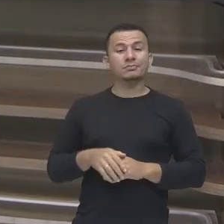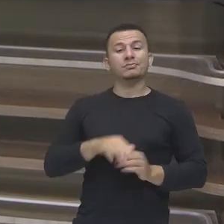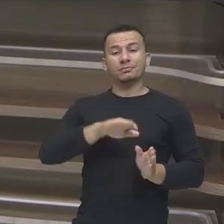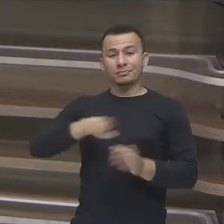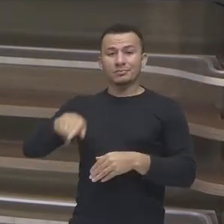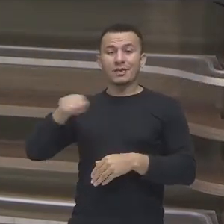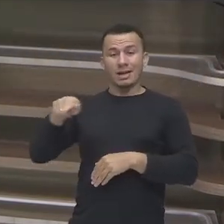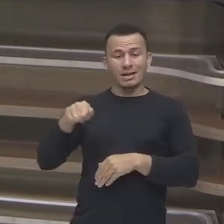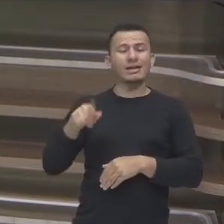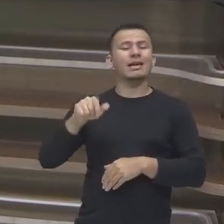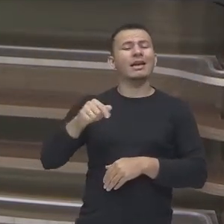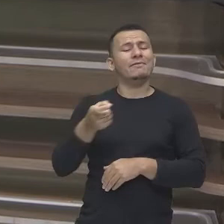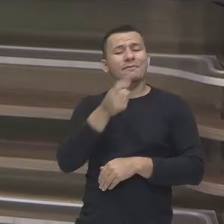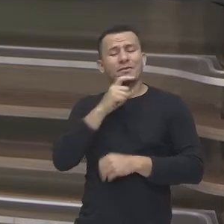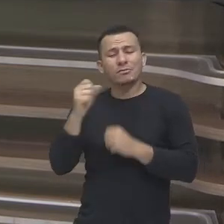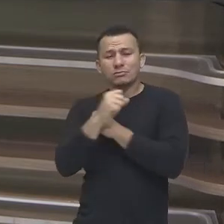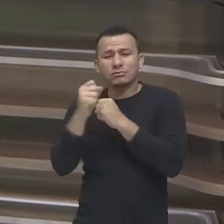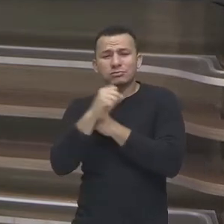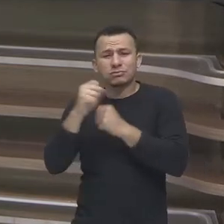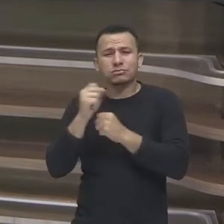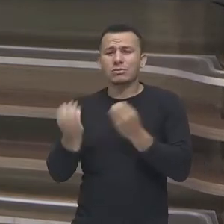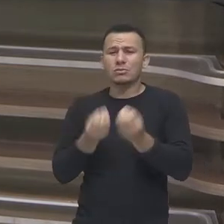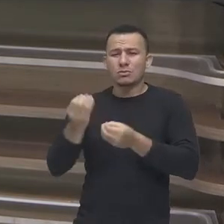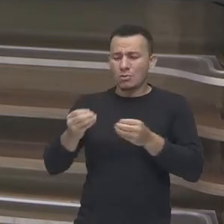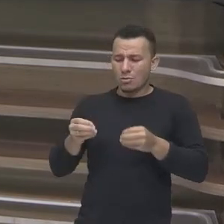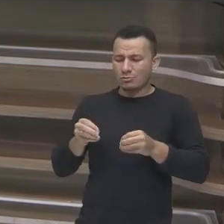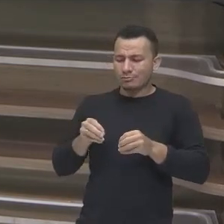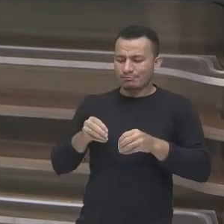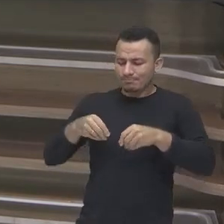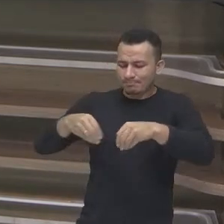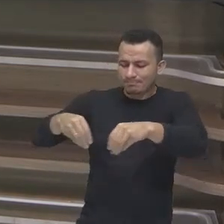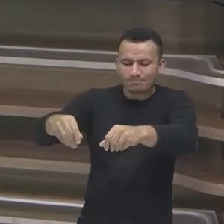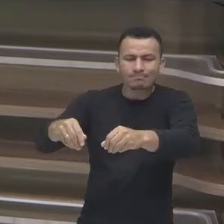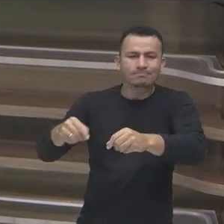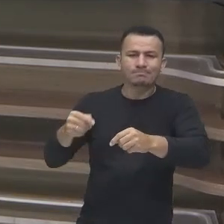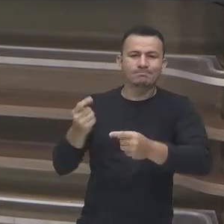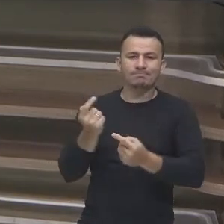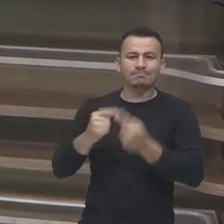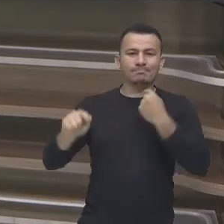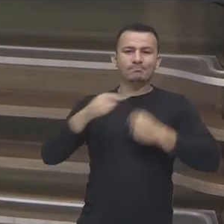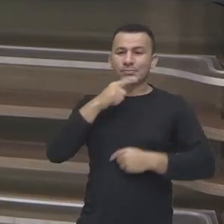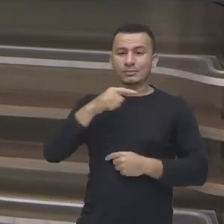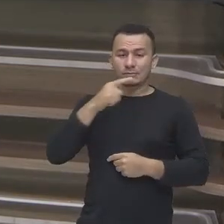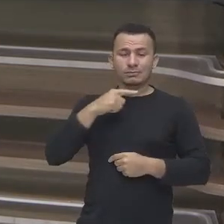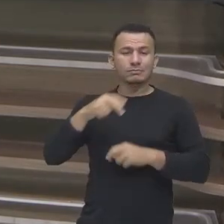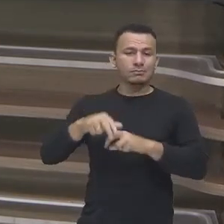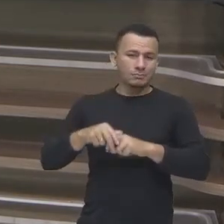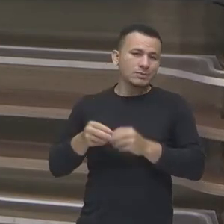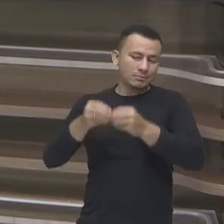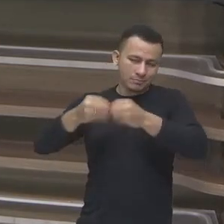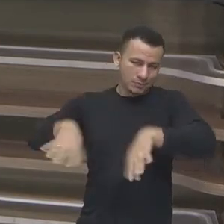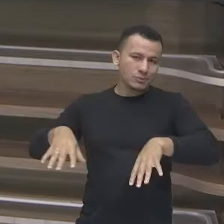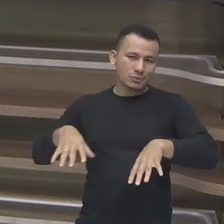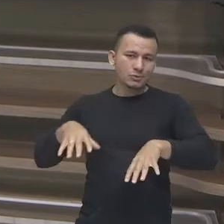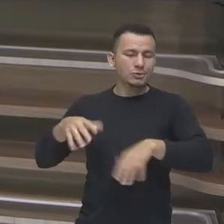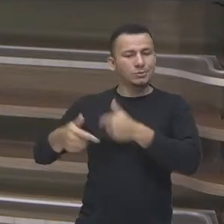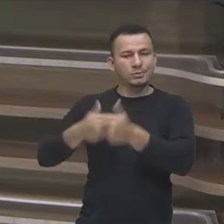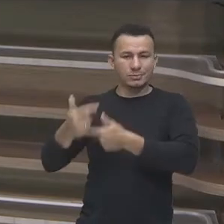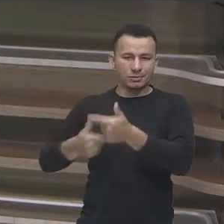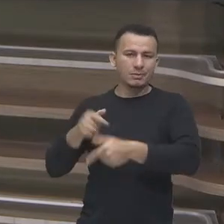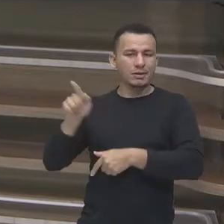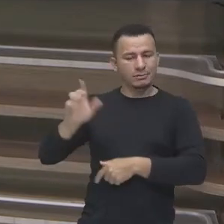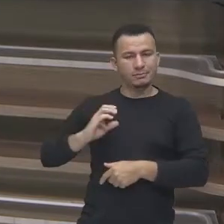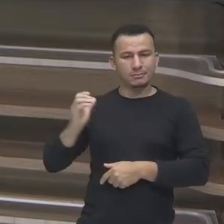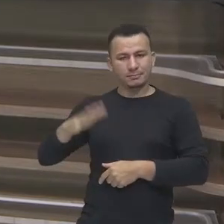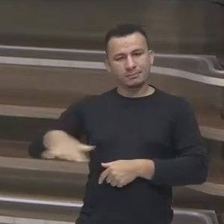muito frio, né, o solo está muito congelado e isso acaba, durante boa parte do ano, isso acaba prejudicando lá para